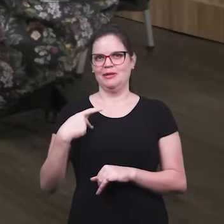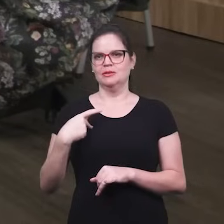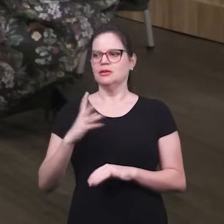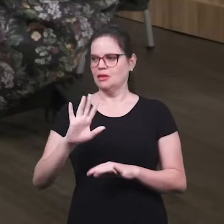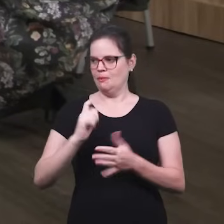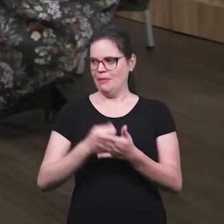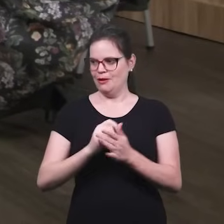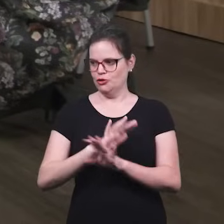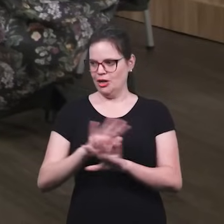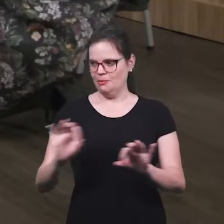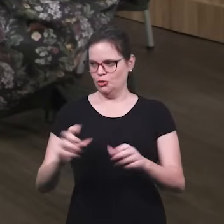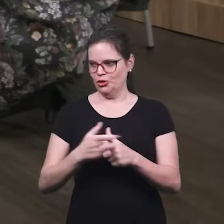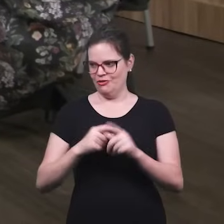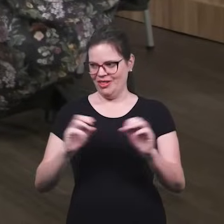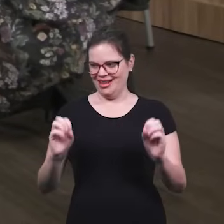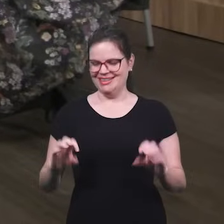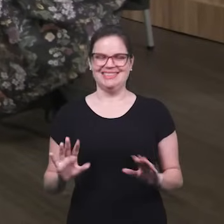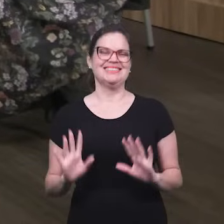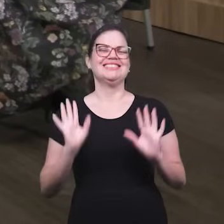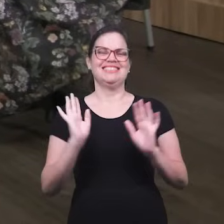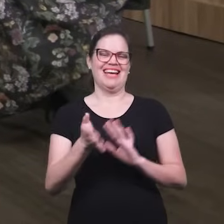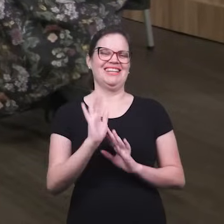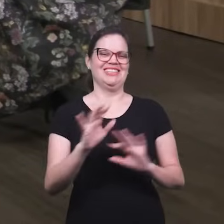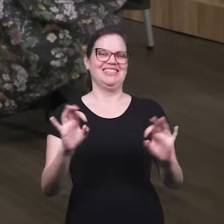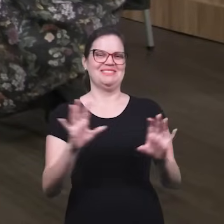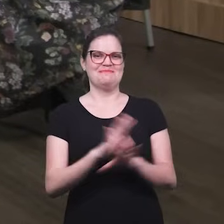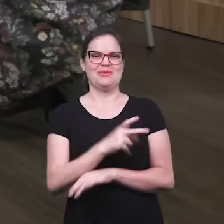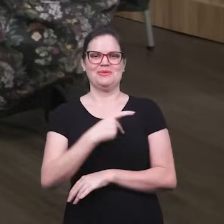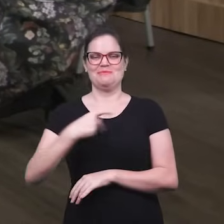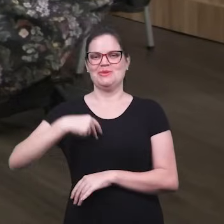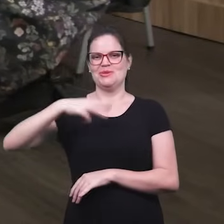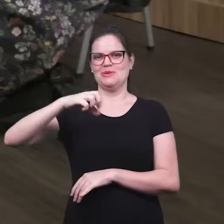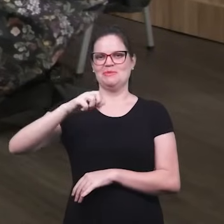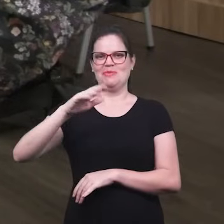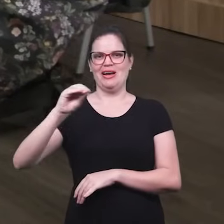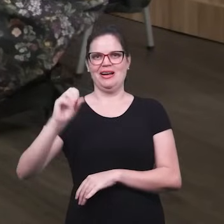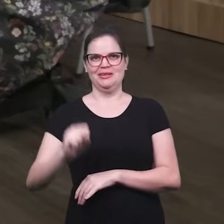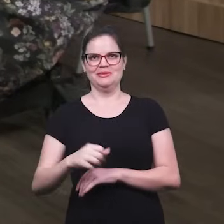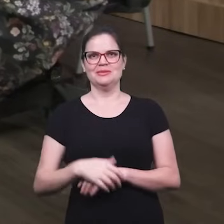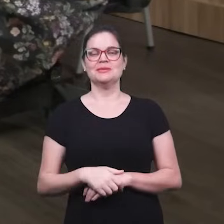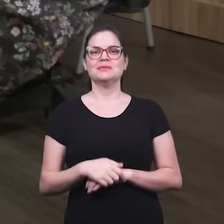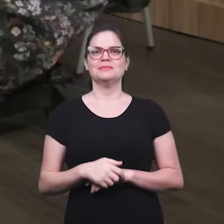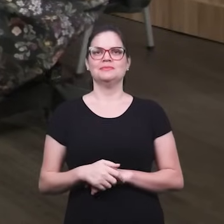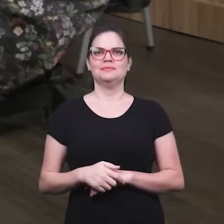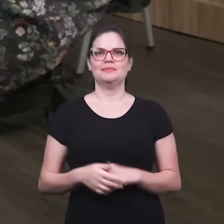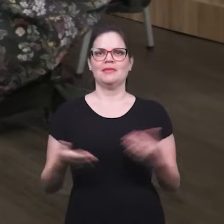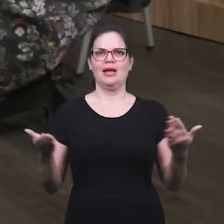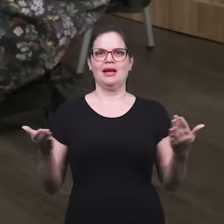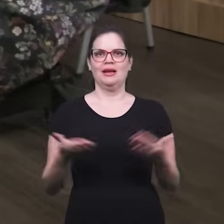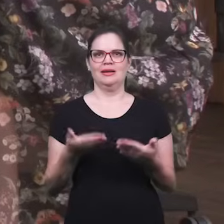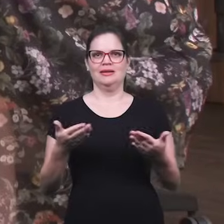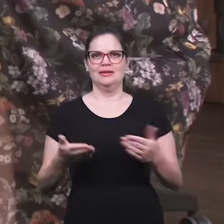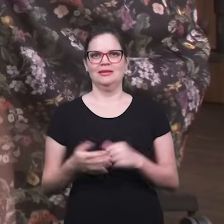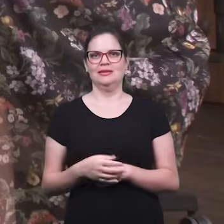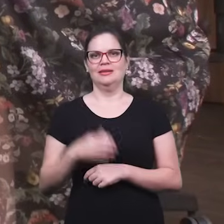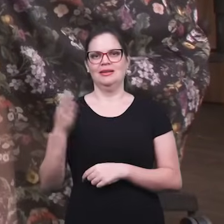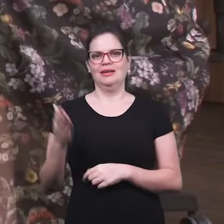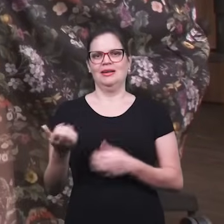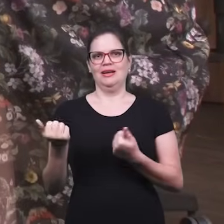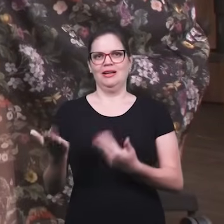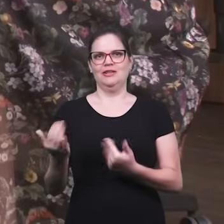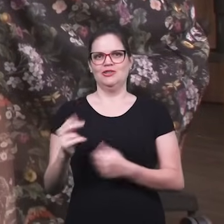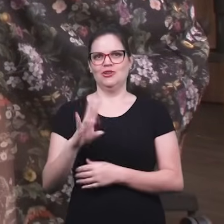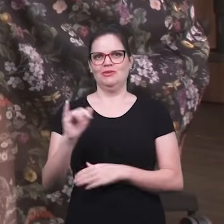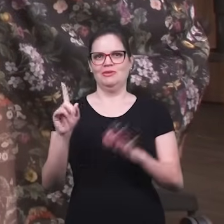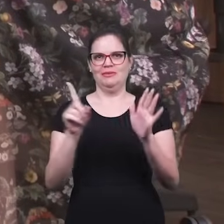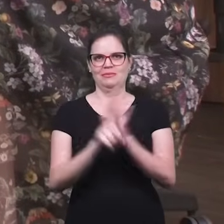nossa dívida. Tá paga a nossa dívida, Muito pastor bem. Marcos. Toca o barco, Nínive. Vamos lá, agora a jovem vai fazer